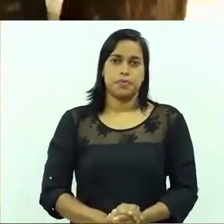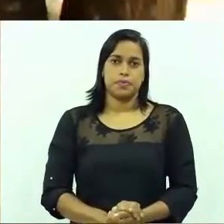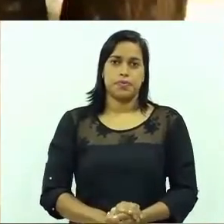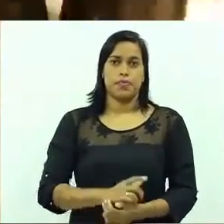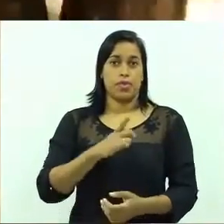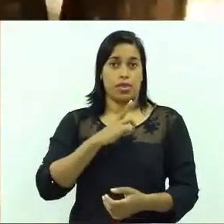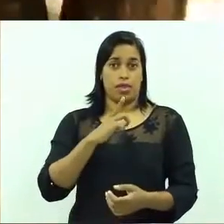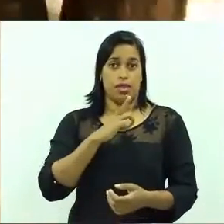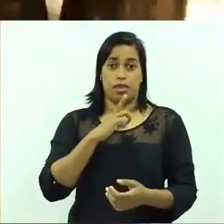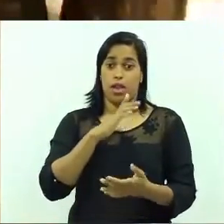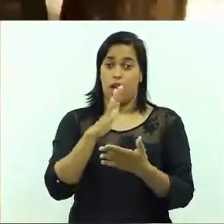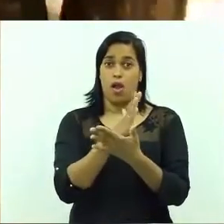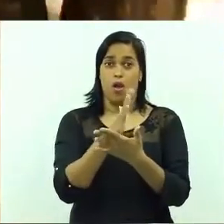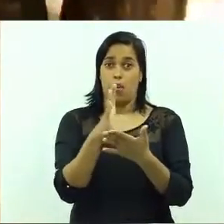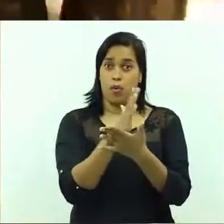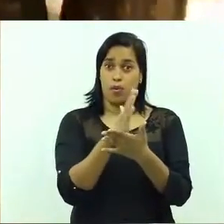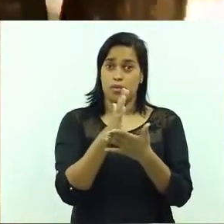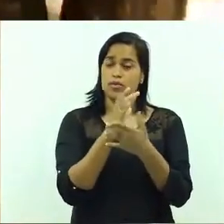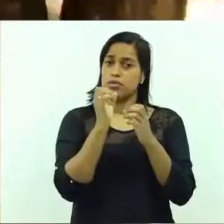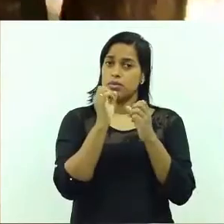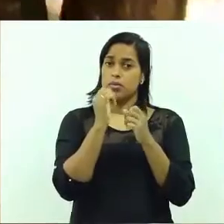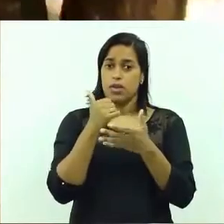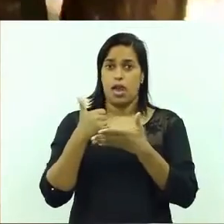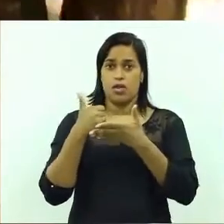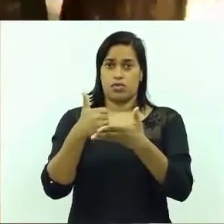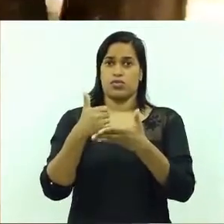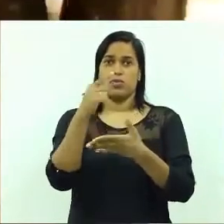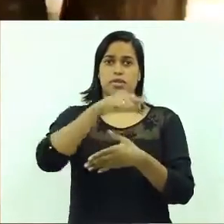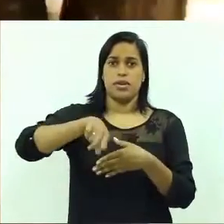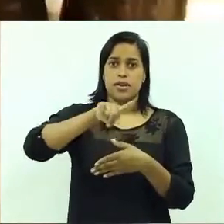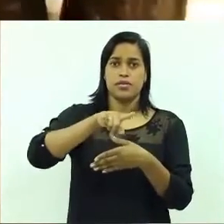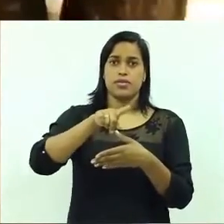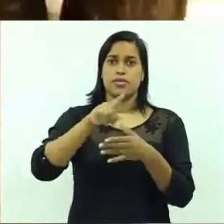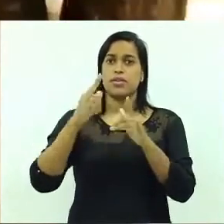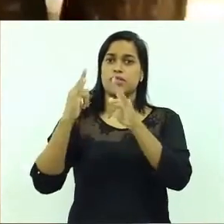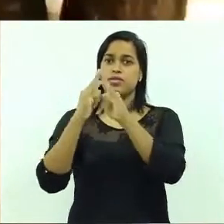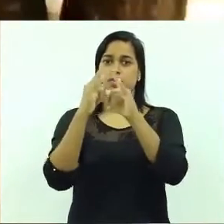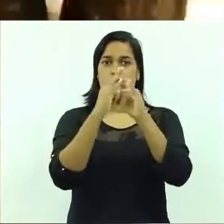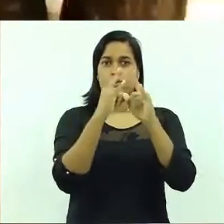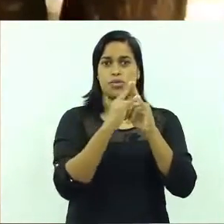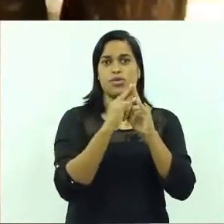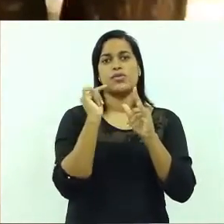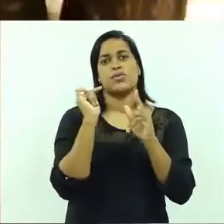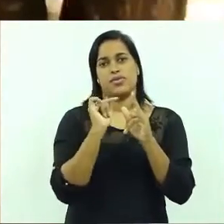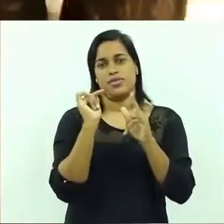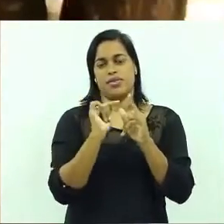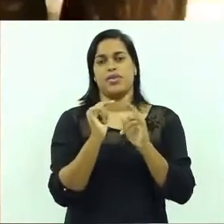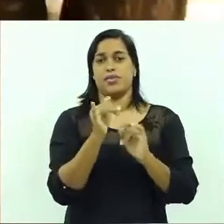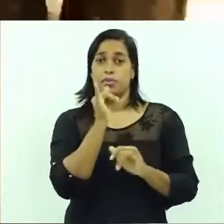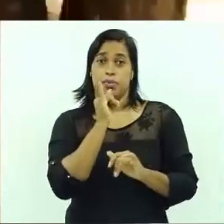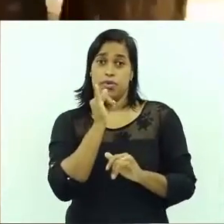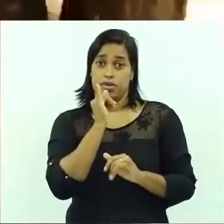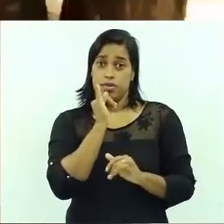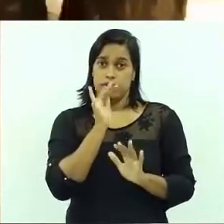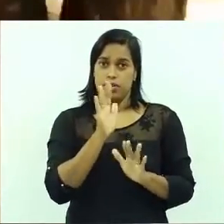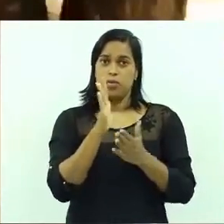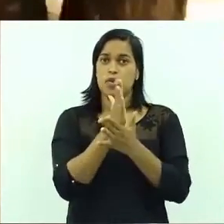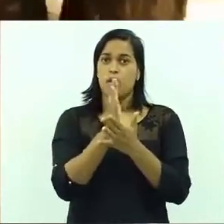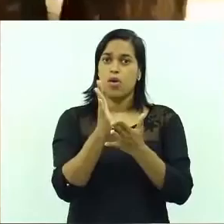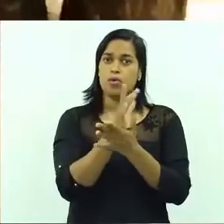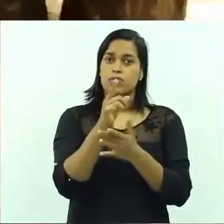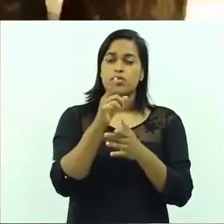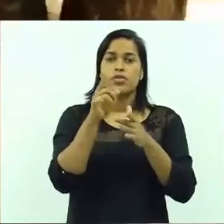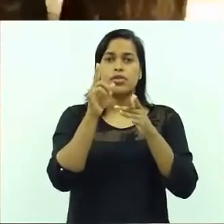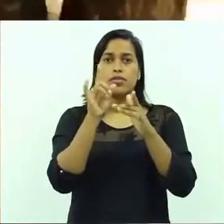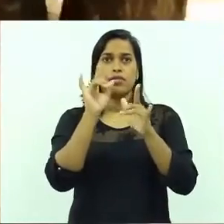existem organismos que podem te ajudar e são instituições consolidadas. Vou te dar o exemplo de algumas, você vai entrar